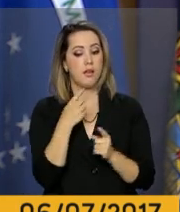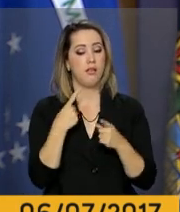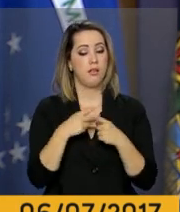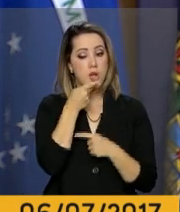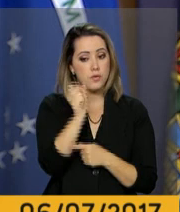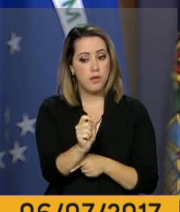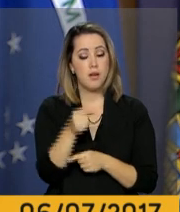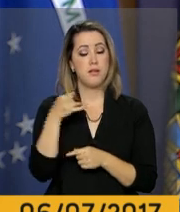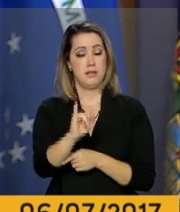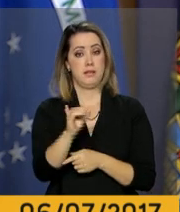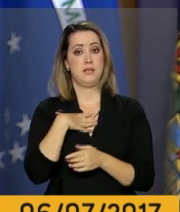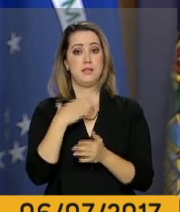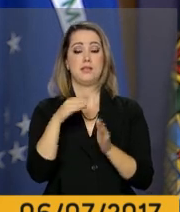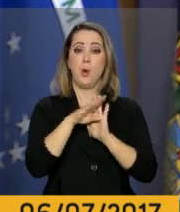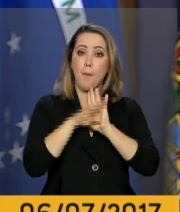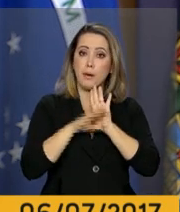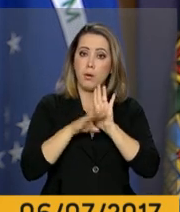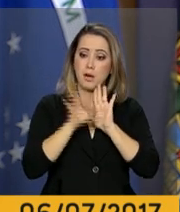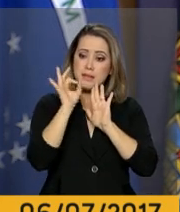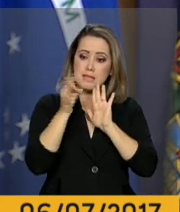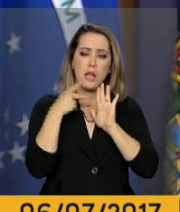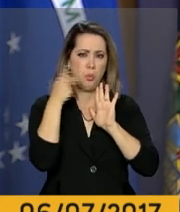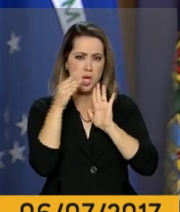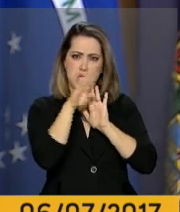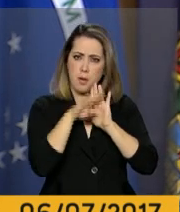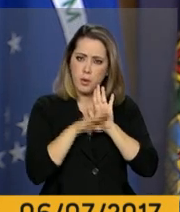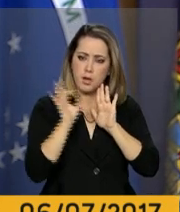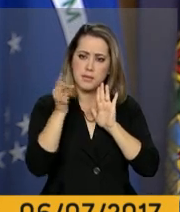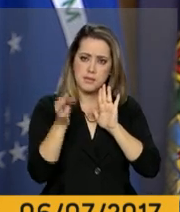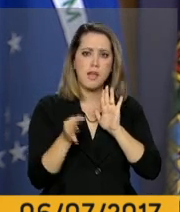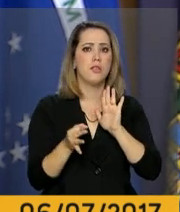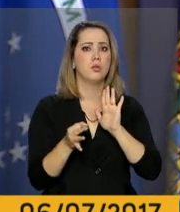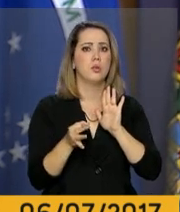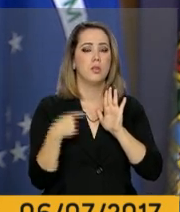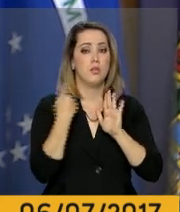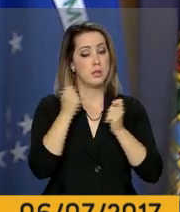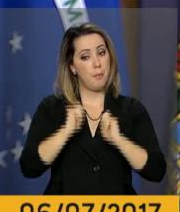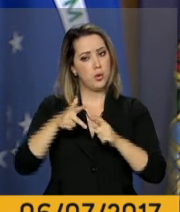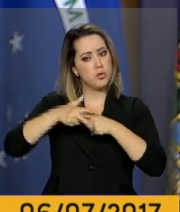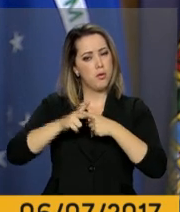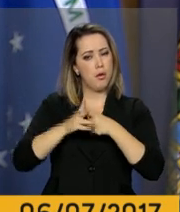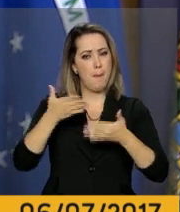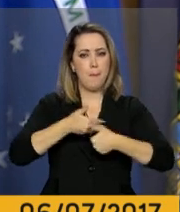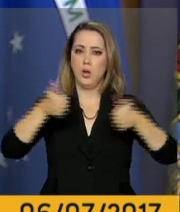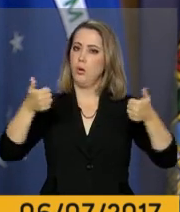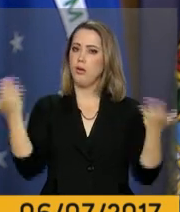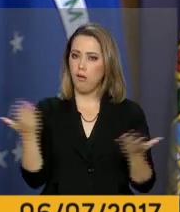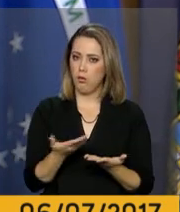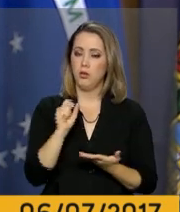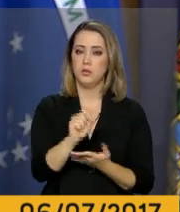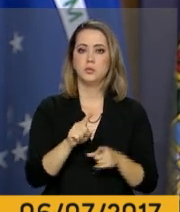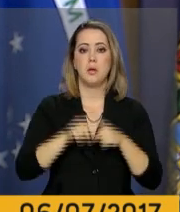o programa anterior deu certo está pelo ministério da educação atual